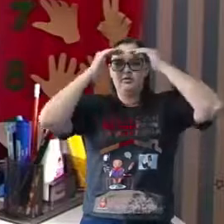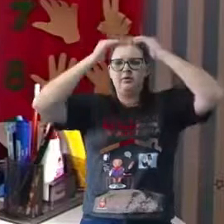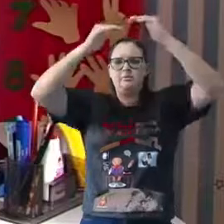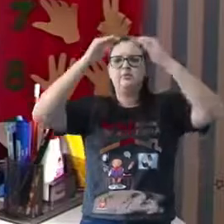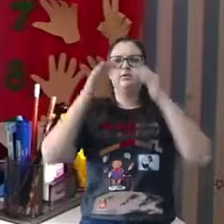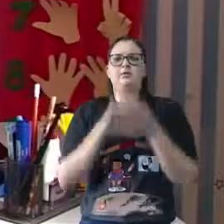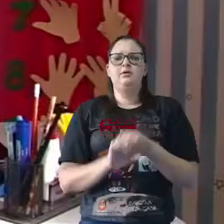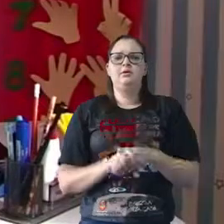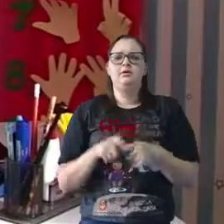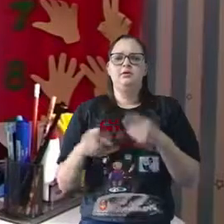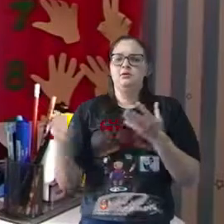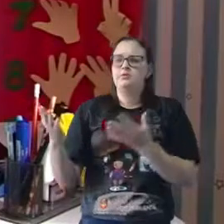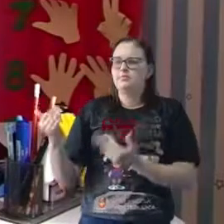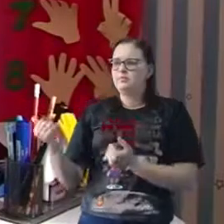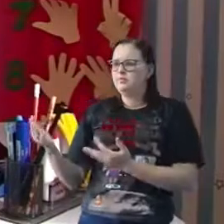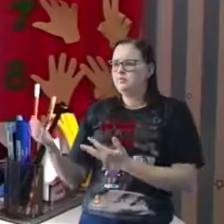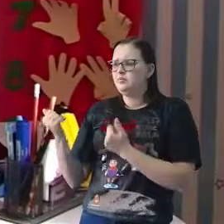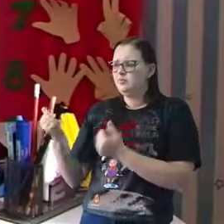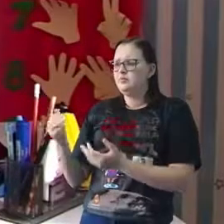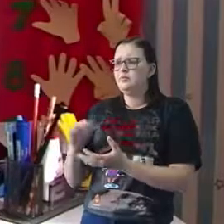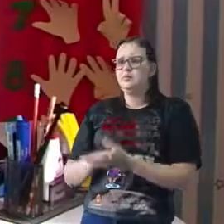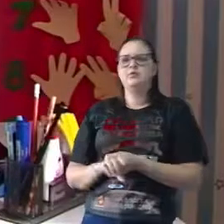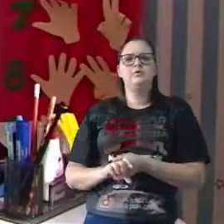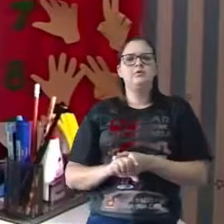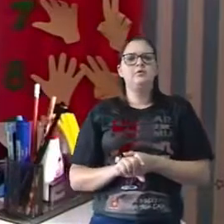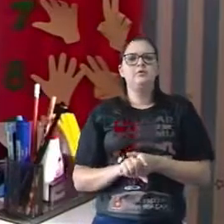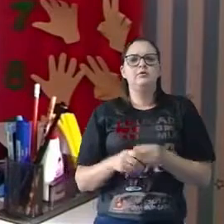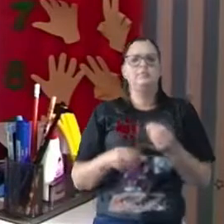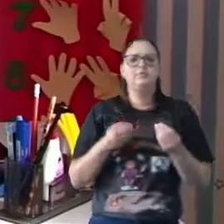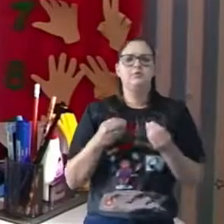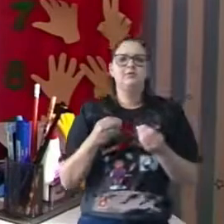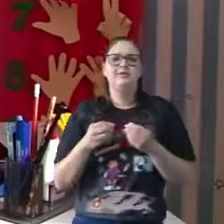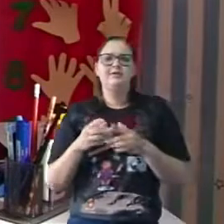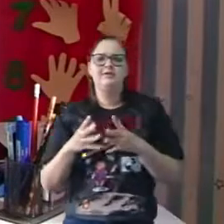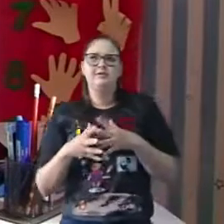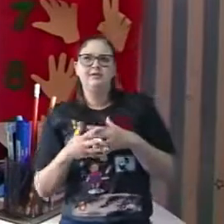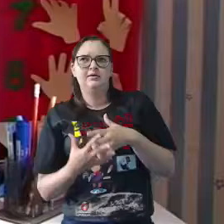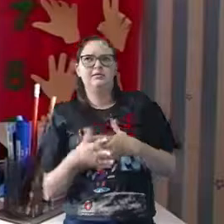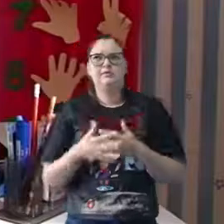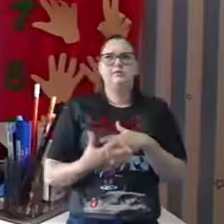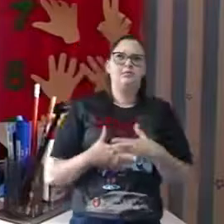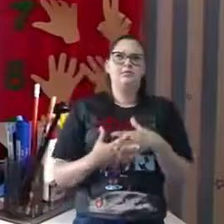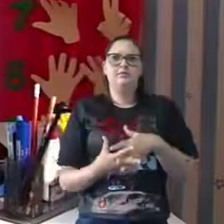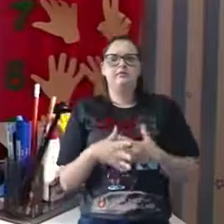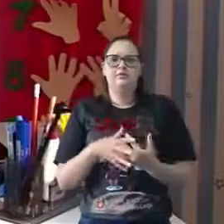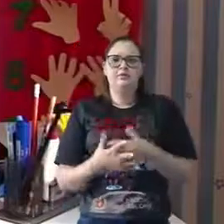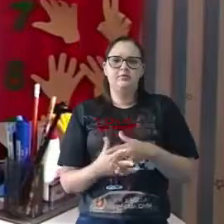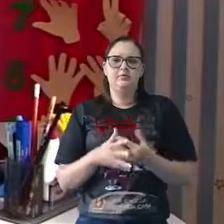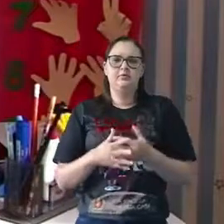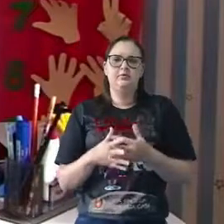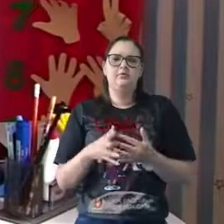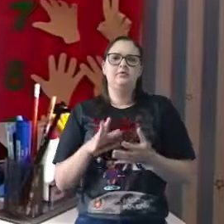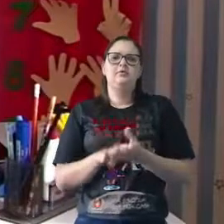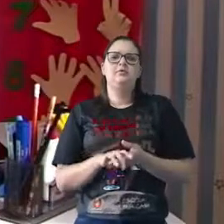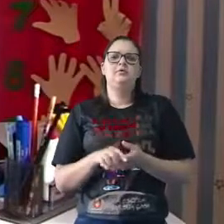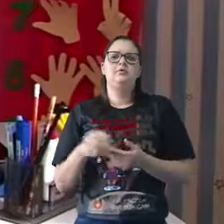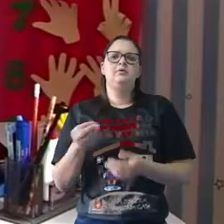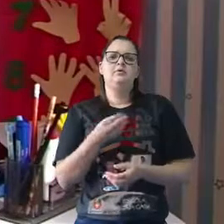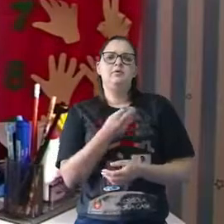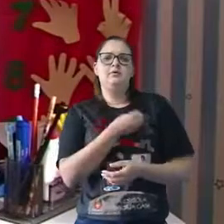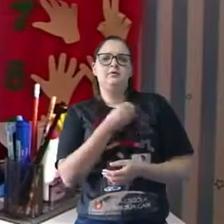se deparam com esse momento traumático, na verdade, que são essas mudanças tão repentinas, tá